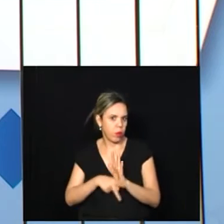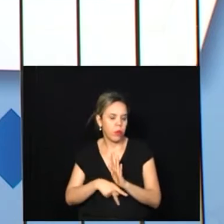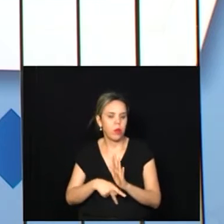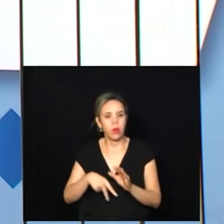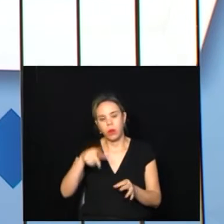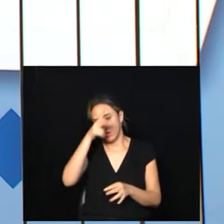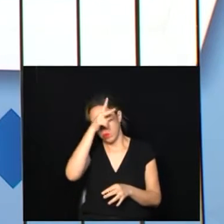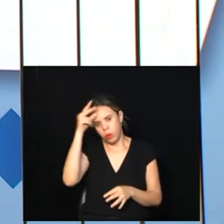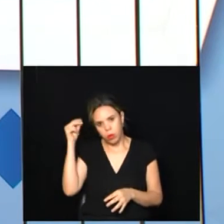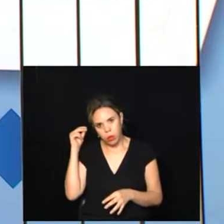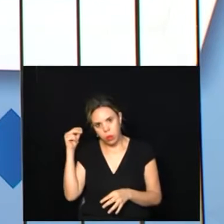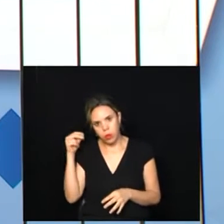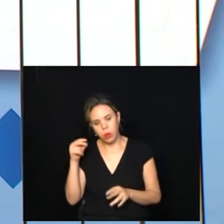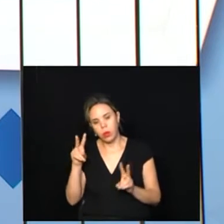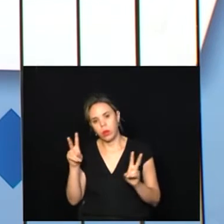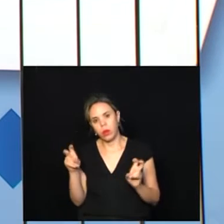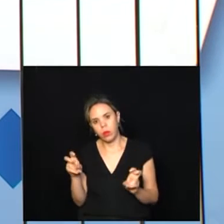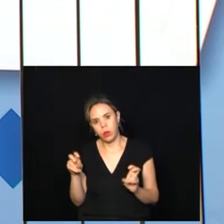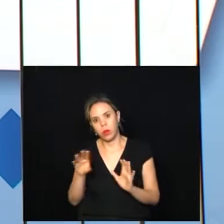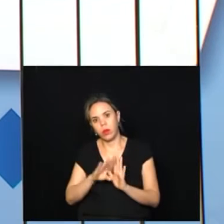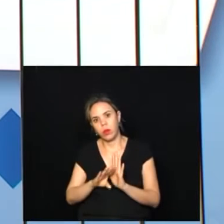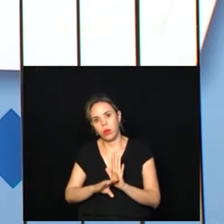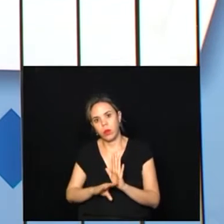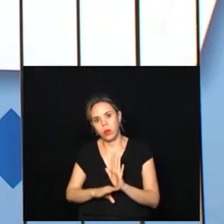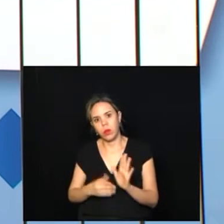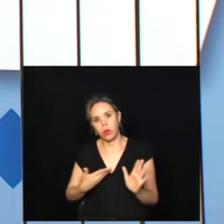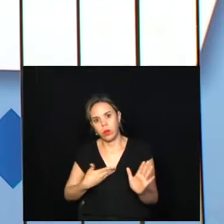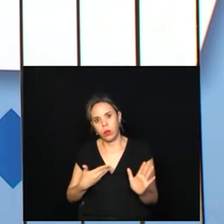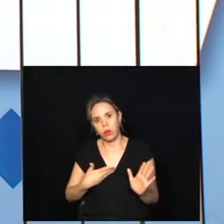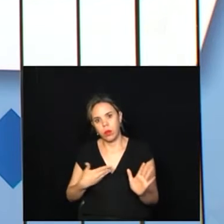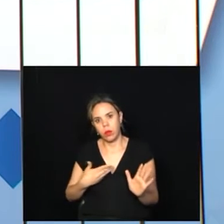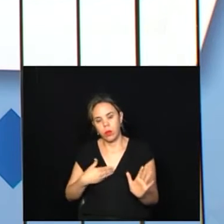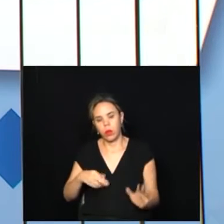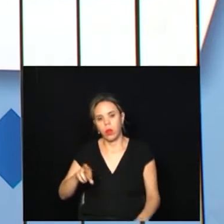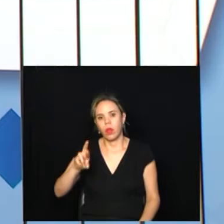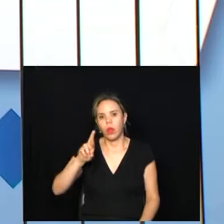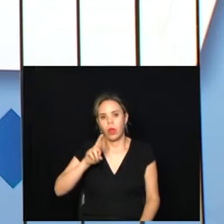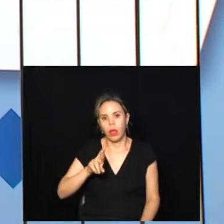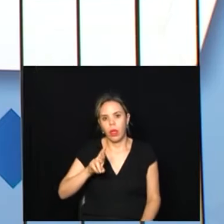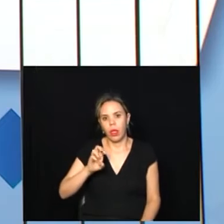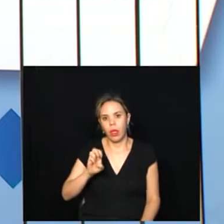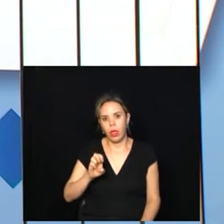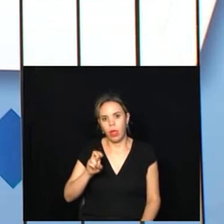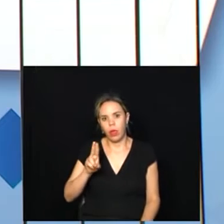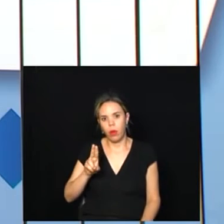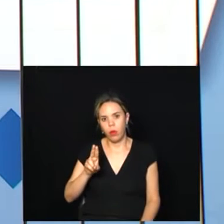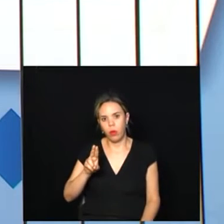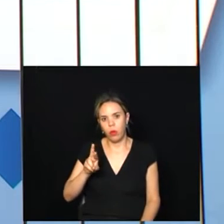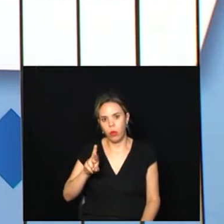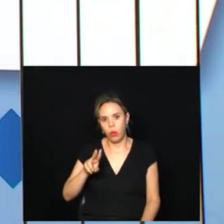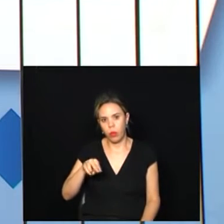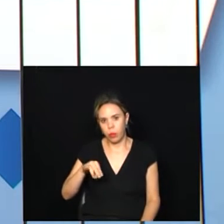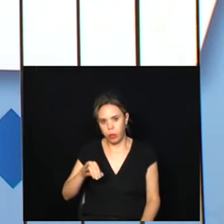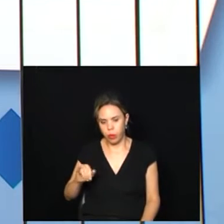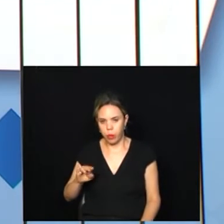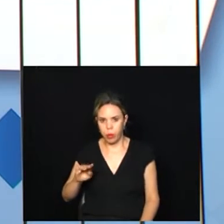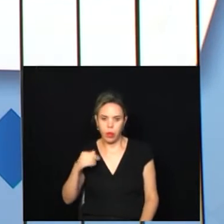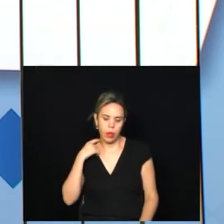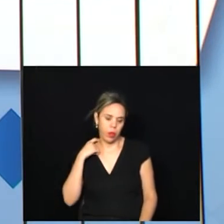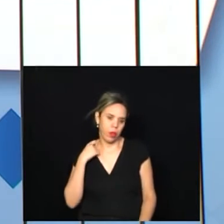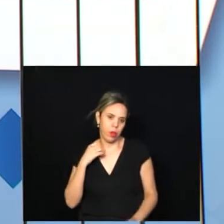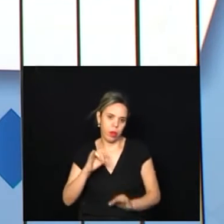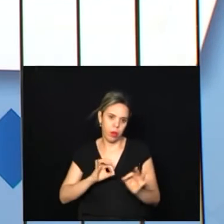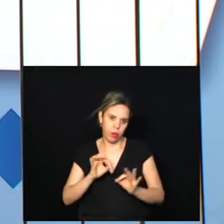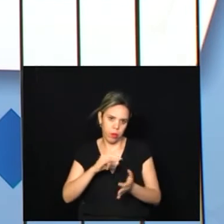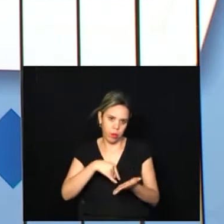da Prefeitura que trata do programa Amigo da REURB. REURB é Regularização Fundiária Urbana.